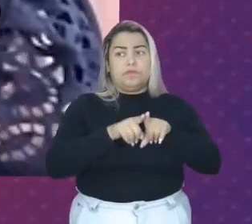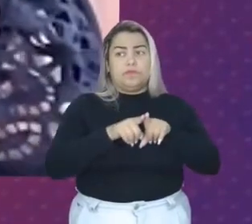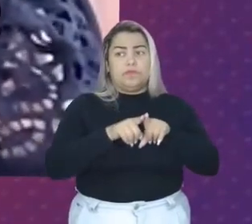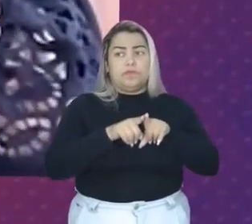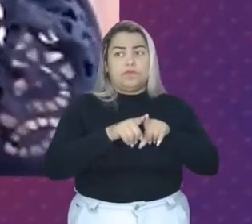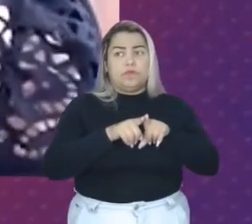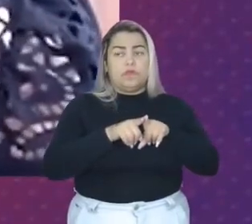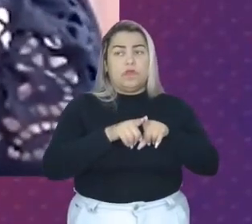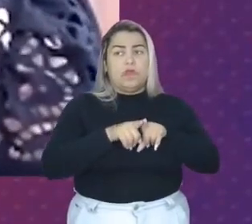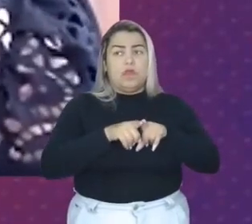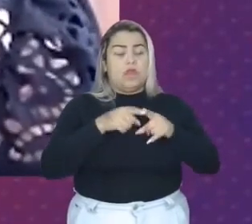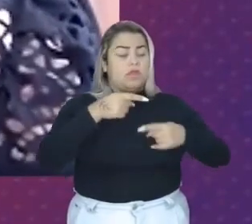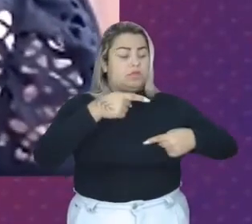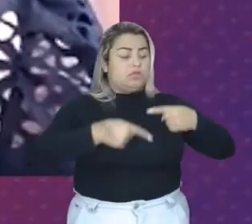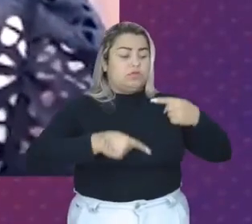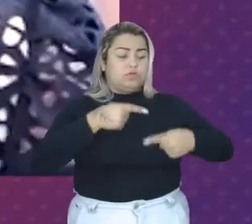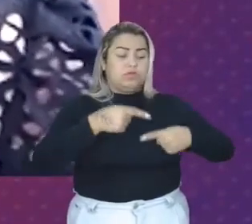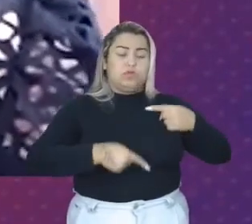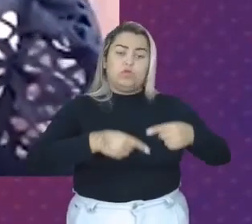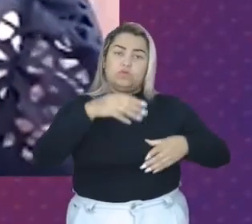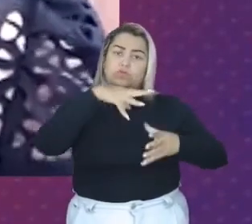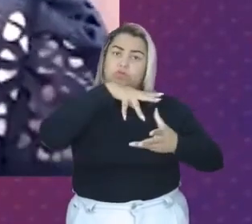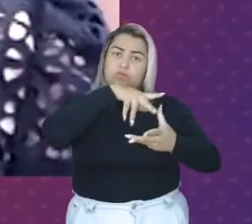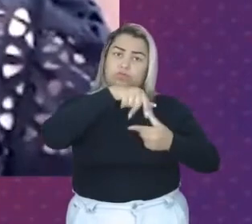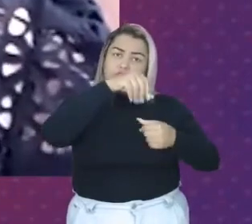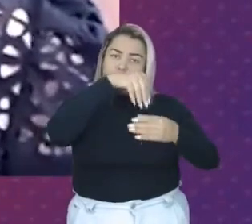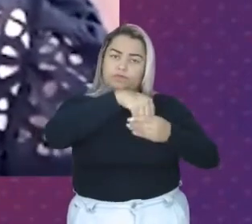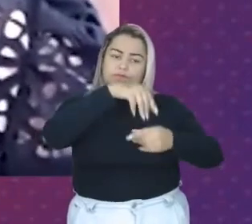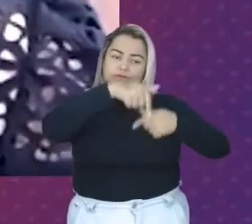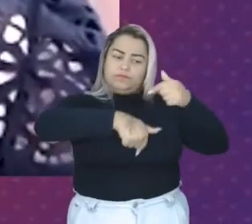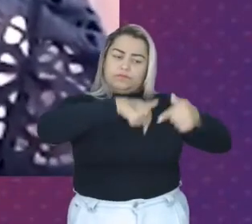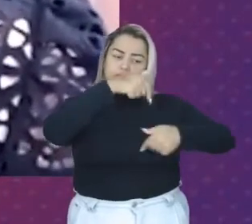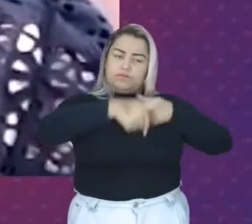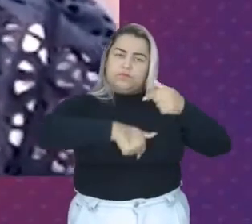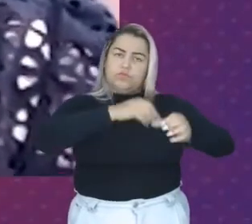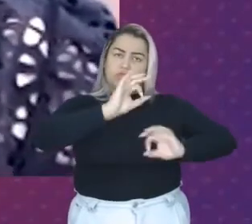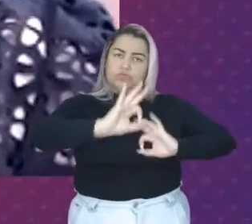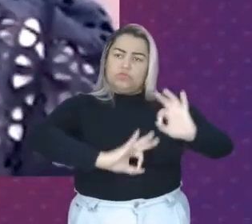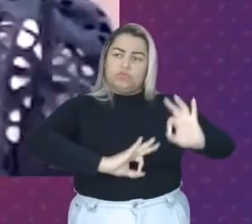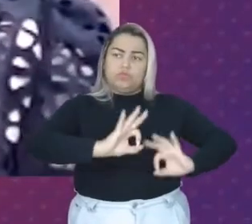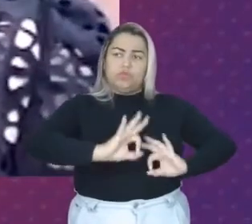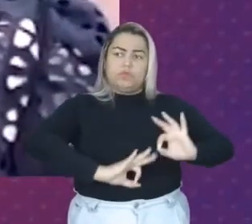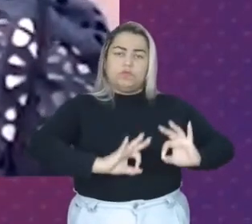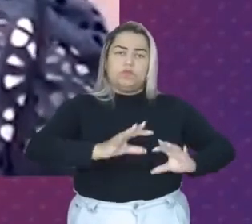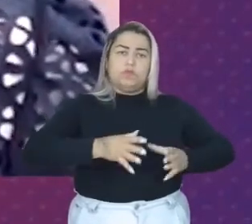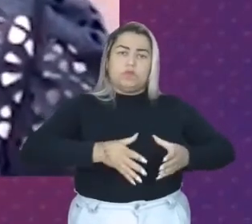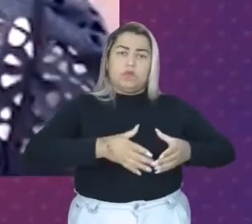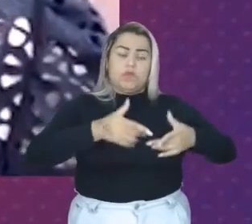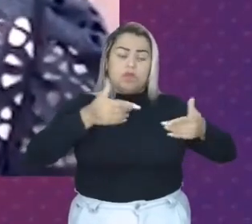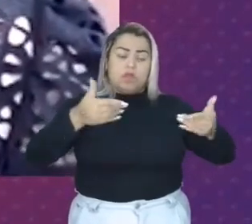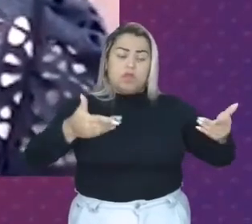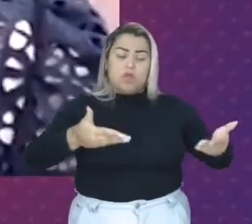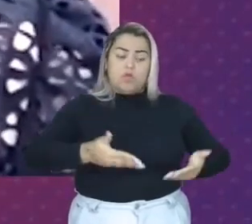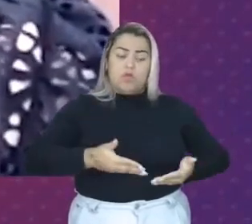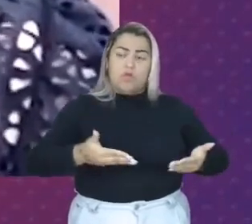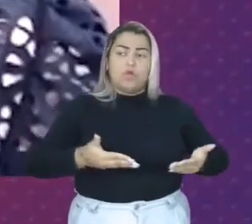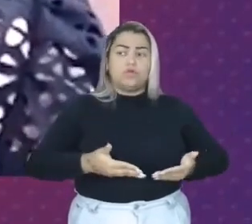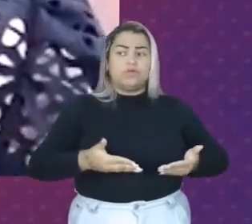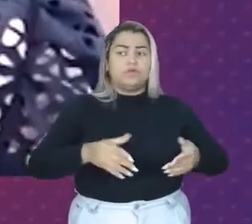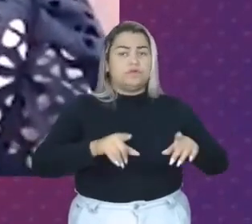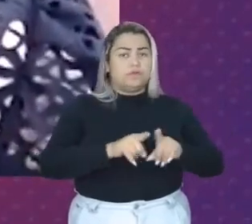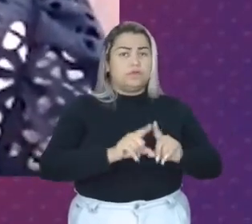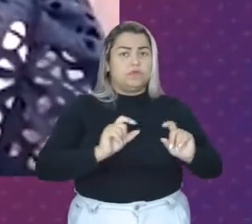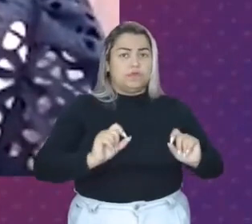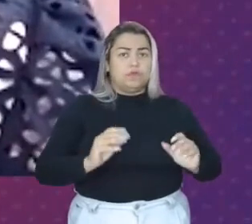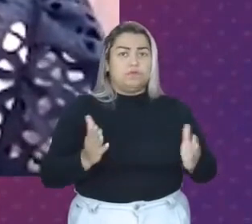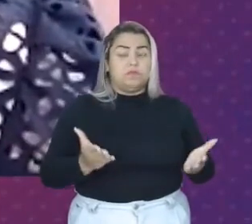a discussão no mundo do trabalho e a forma como ela tem se organizada hoje é um desafio para todos nós, especialmente